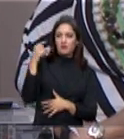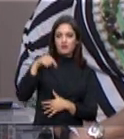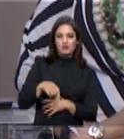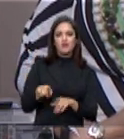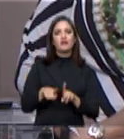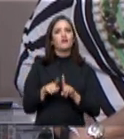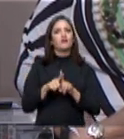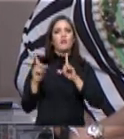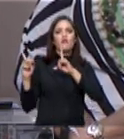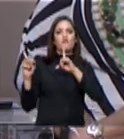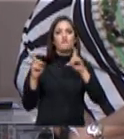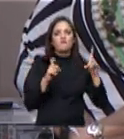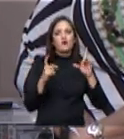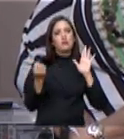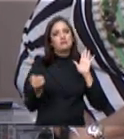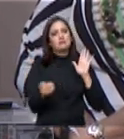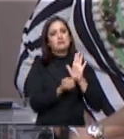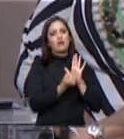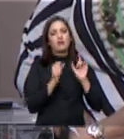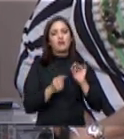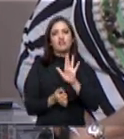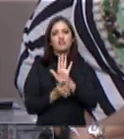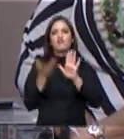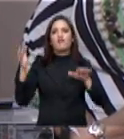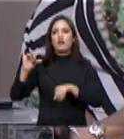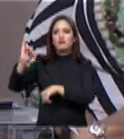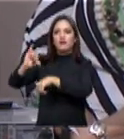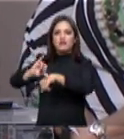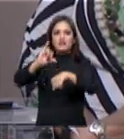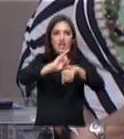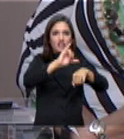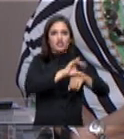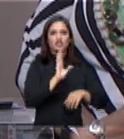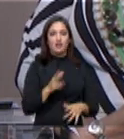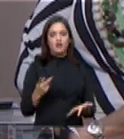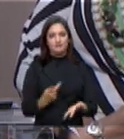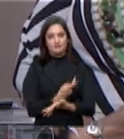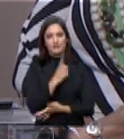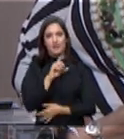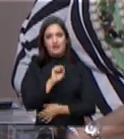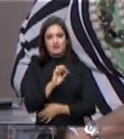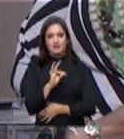registros históricos das variadas sedes do Supremo Tribunal Federal.